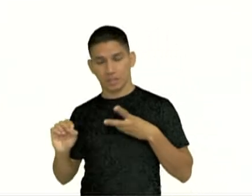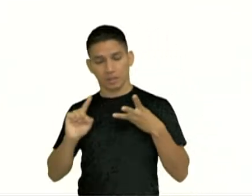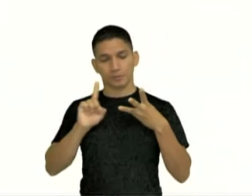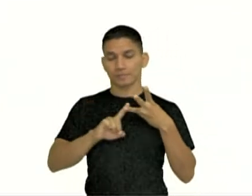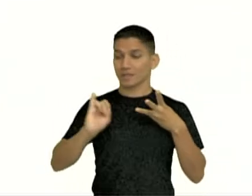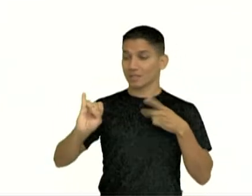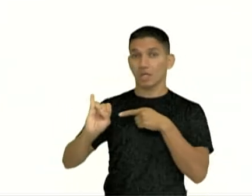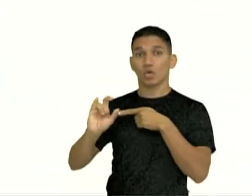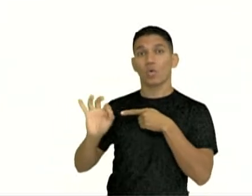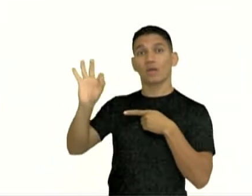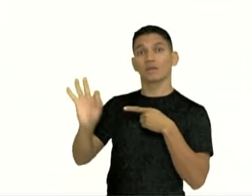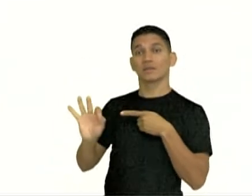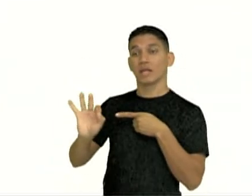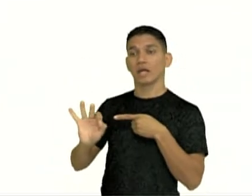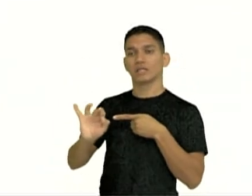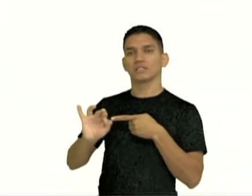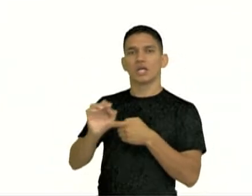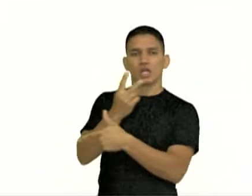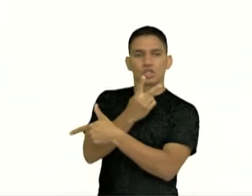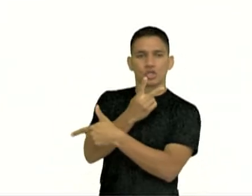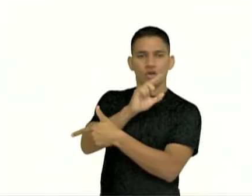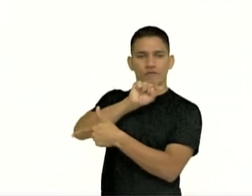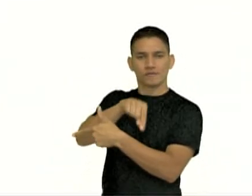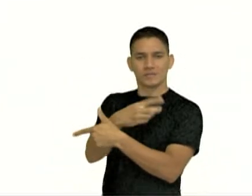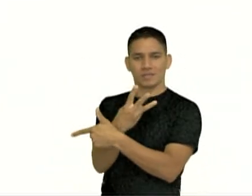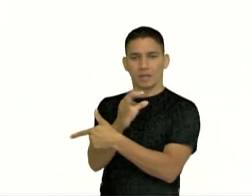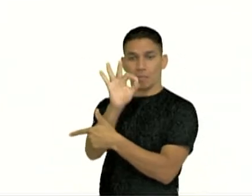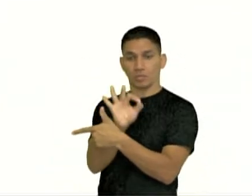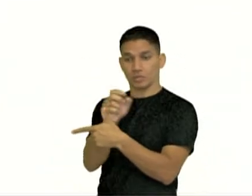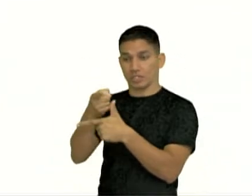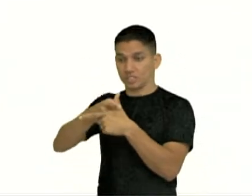dividindo 2,3% por 100 vai dar